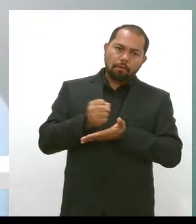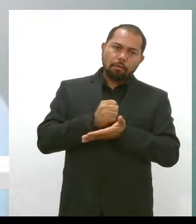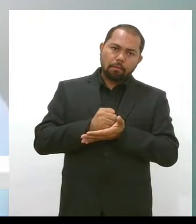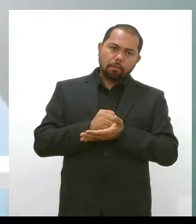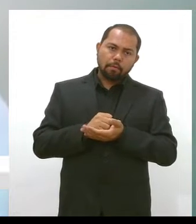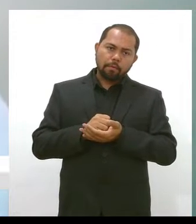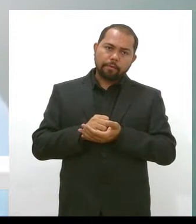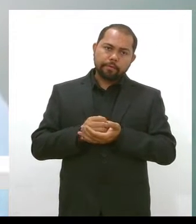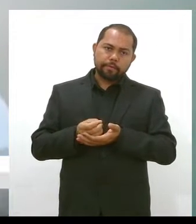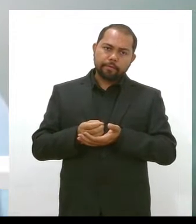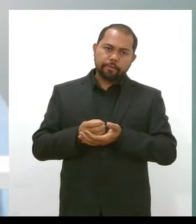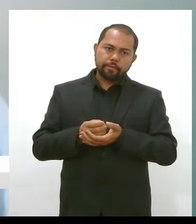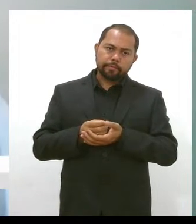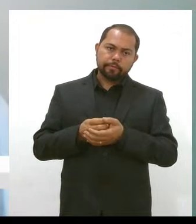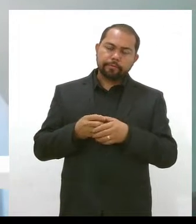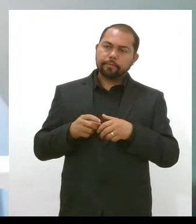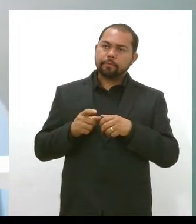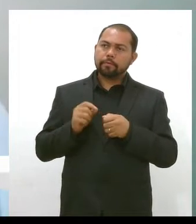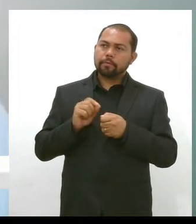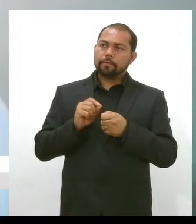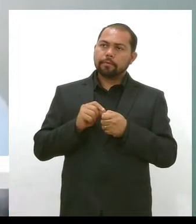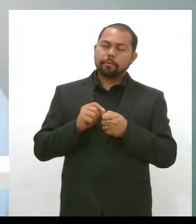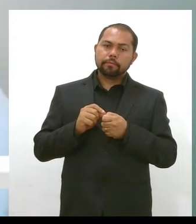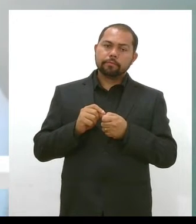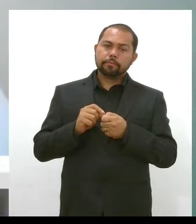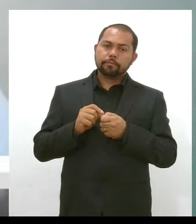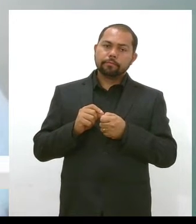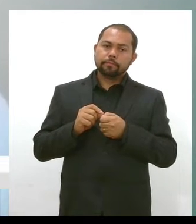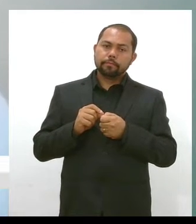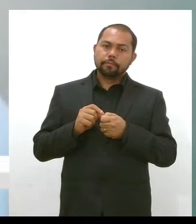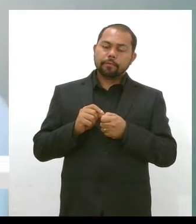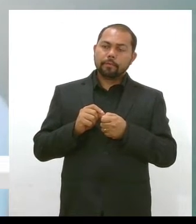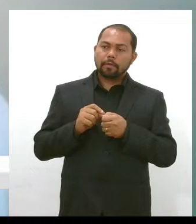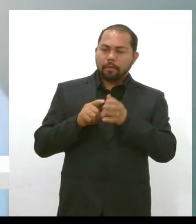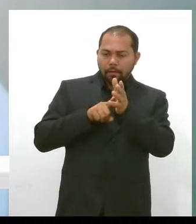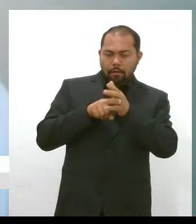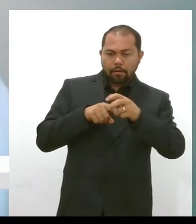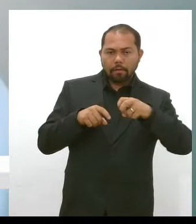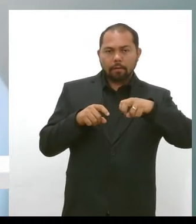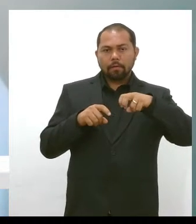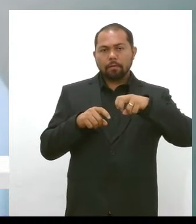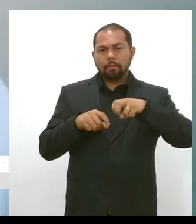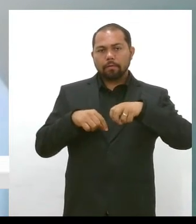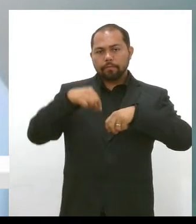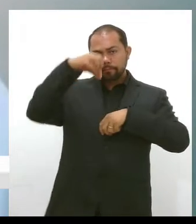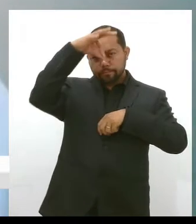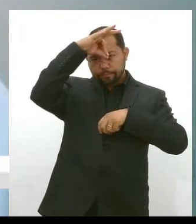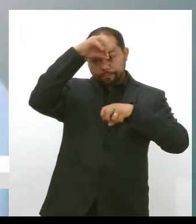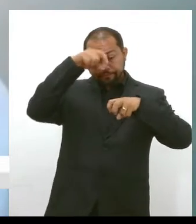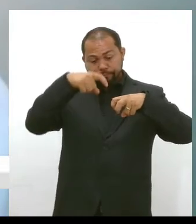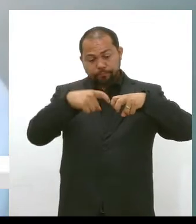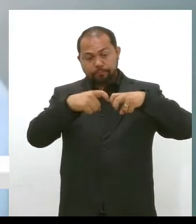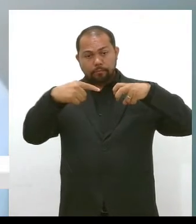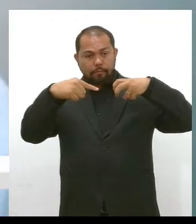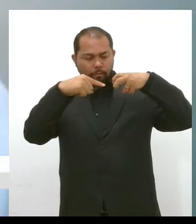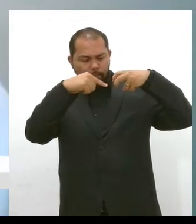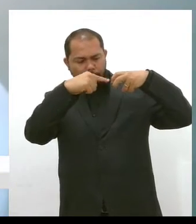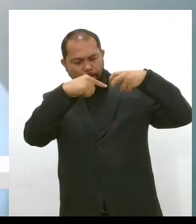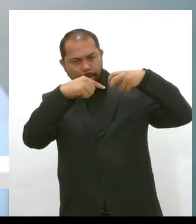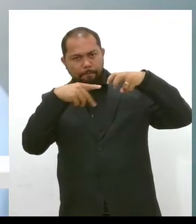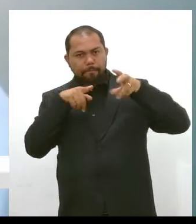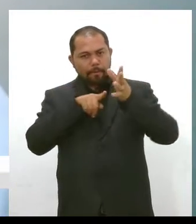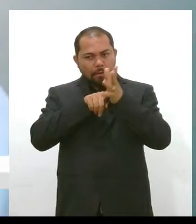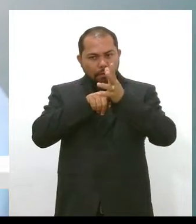atendimento, fazer o exame de lâmina, né? Exame de lâmina, o básico. Então, quando